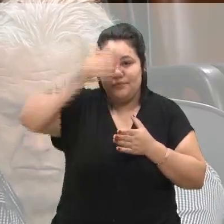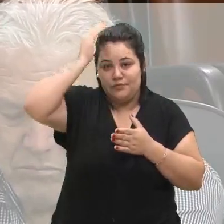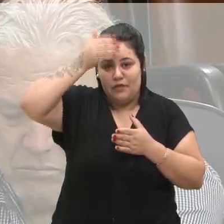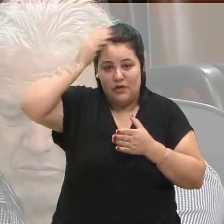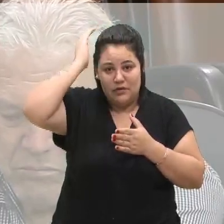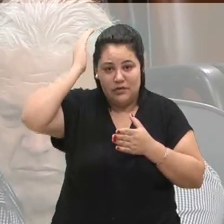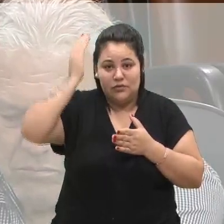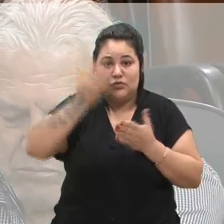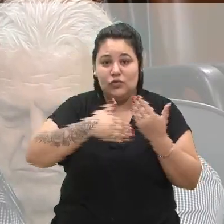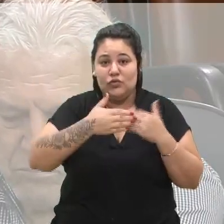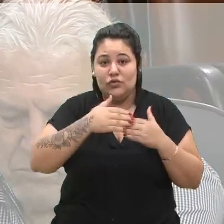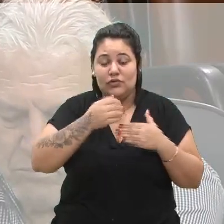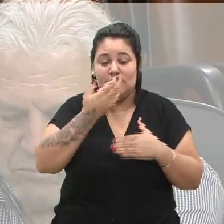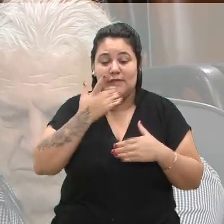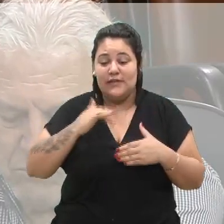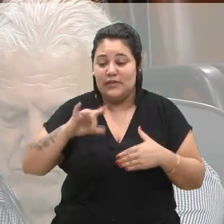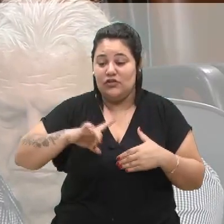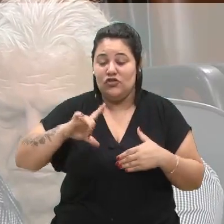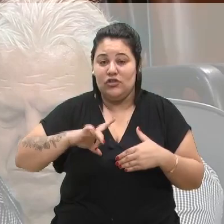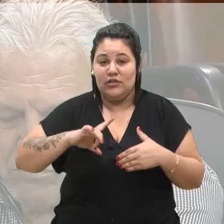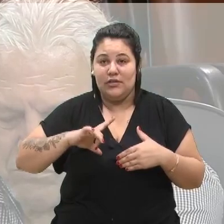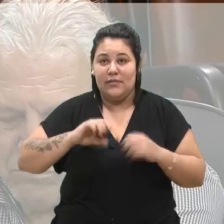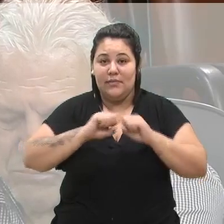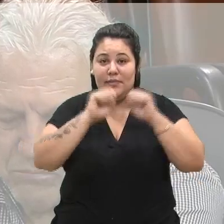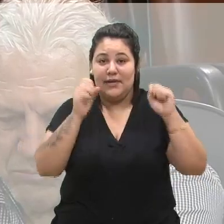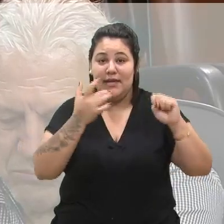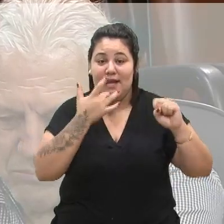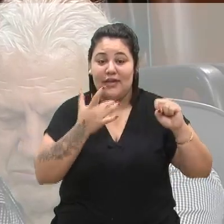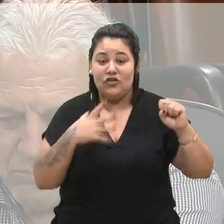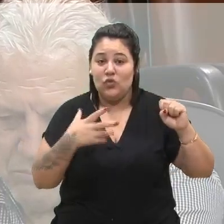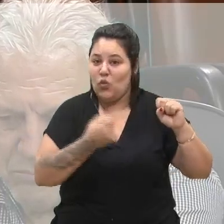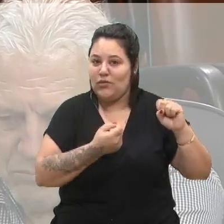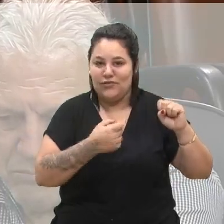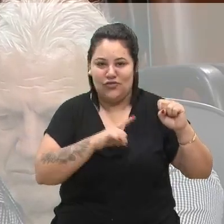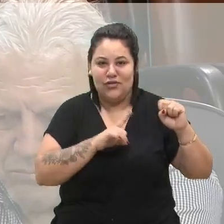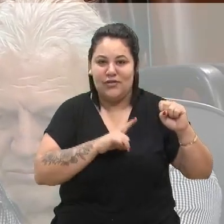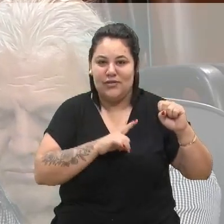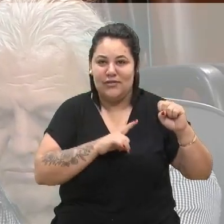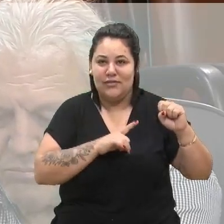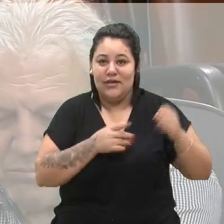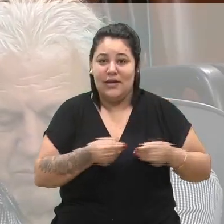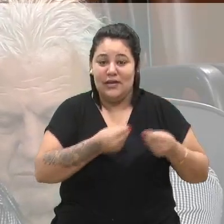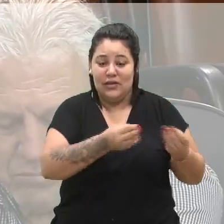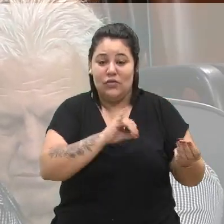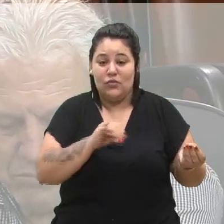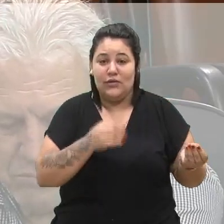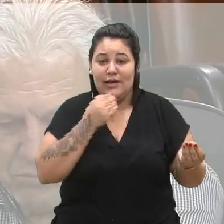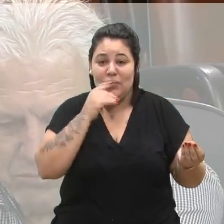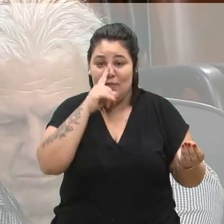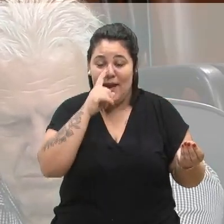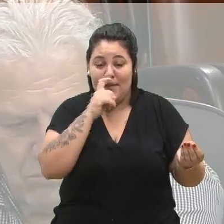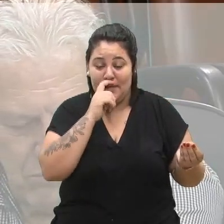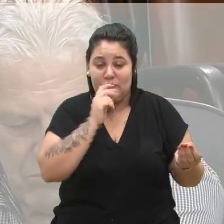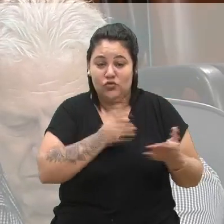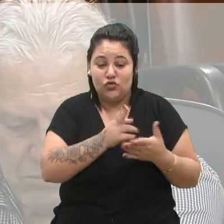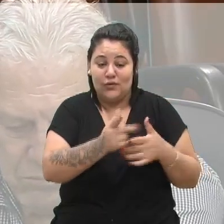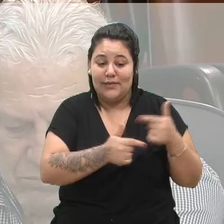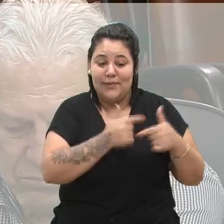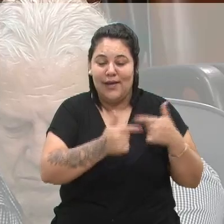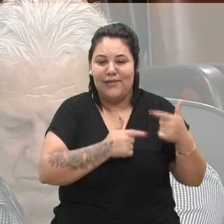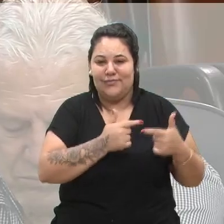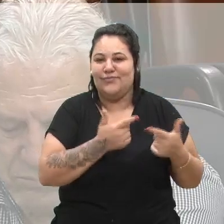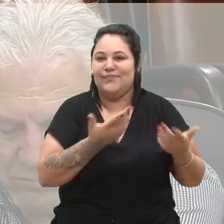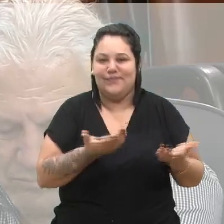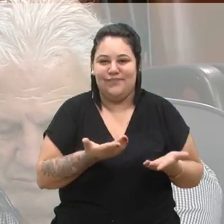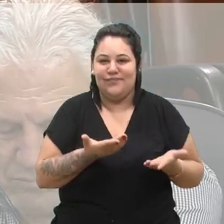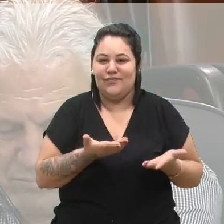turno integral na educação infantil. Todas as crianças. Possibilitando que o pai e a mãe pudessem estar gerando renda, trabalho